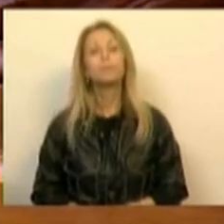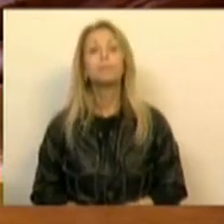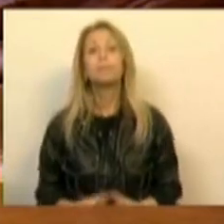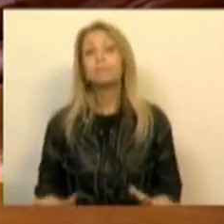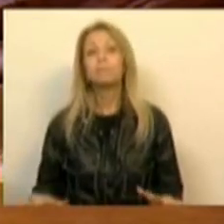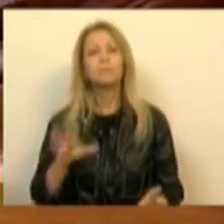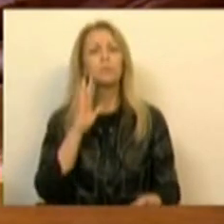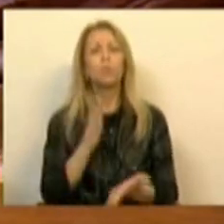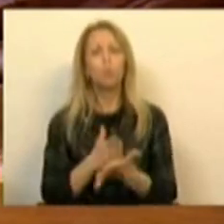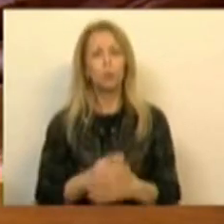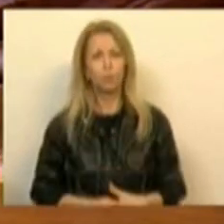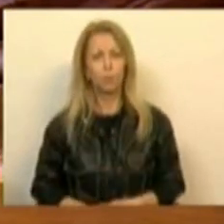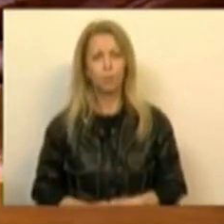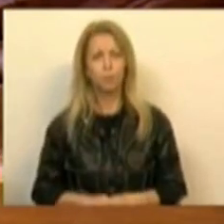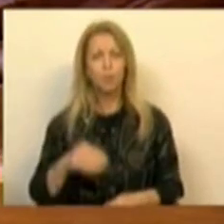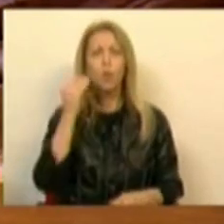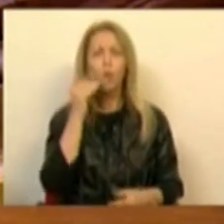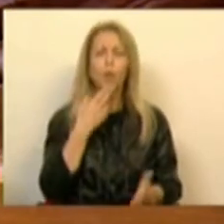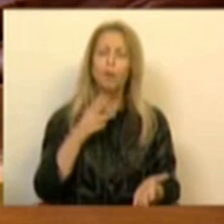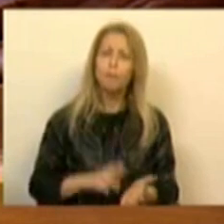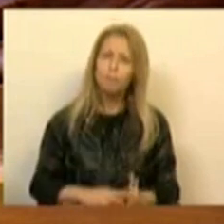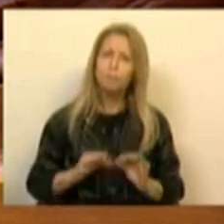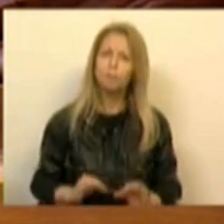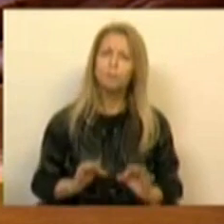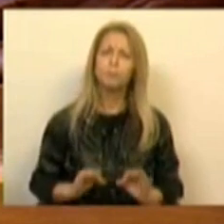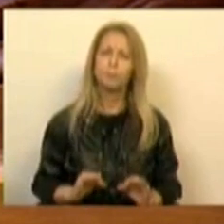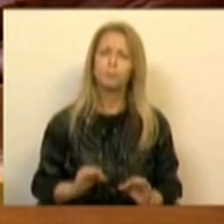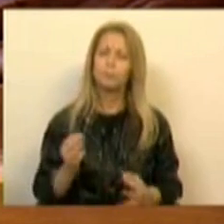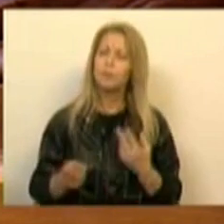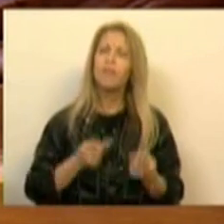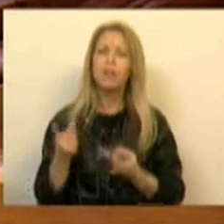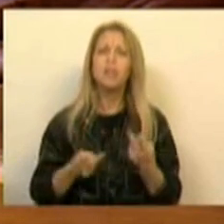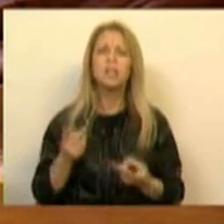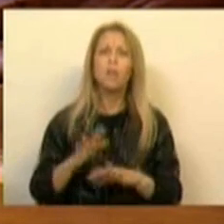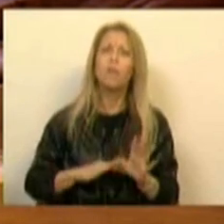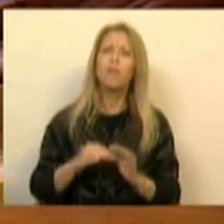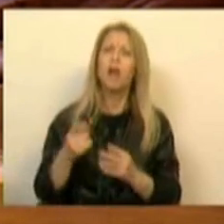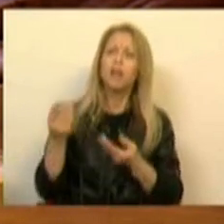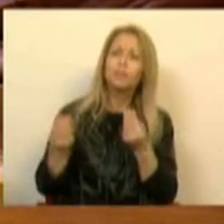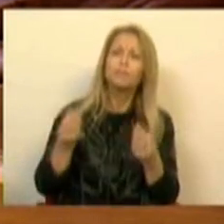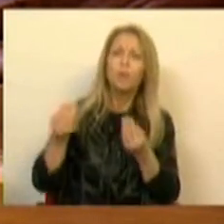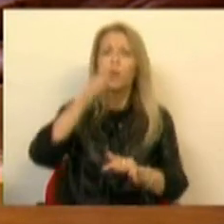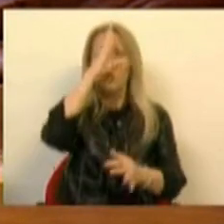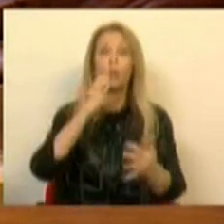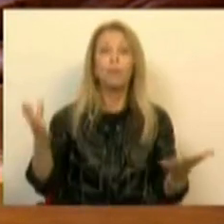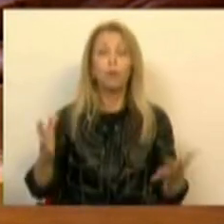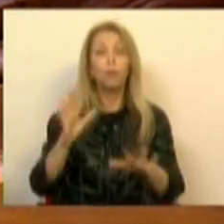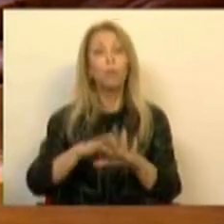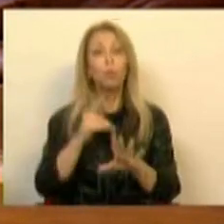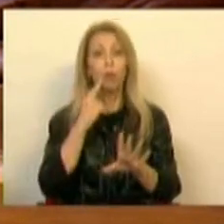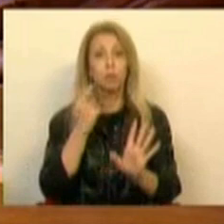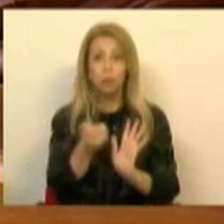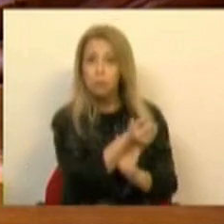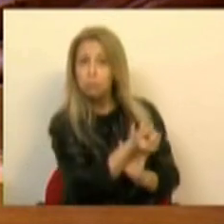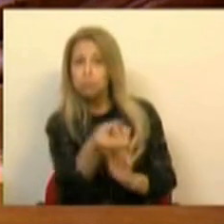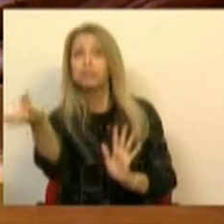E finalmente, como é que verdadeiramente se avalia um governo? Pela sua composição